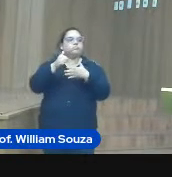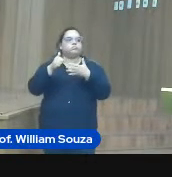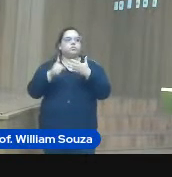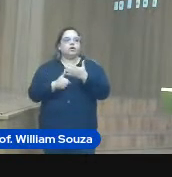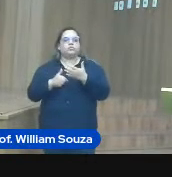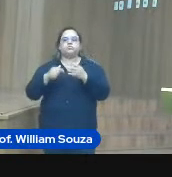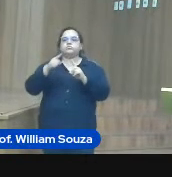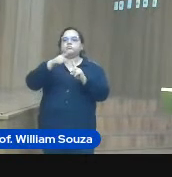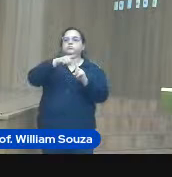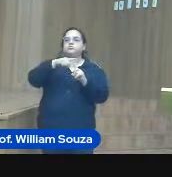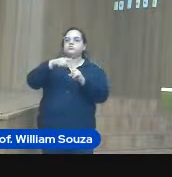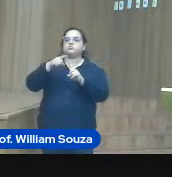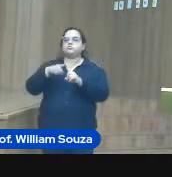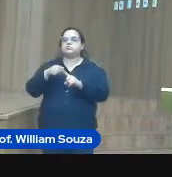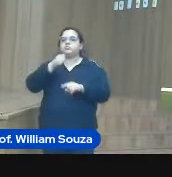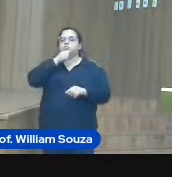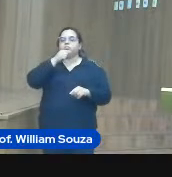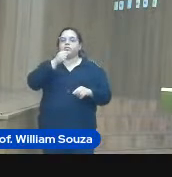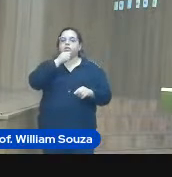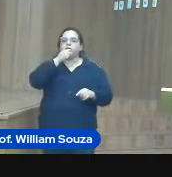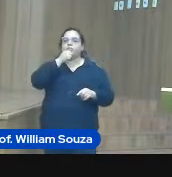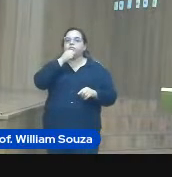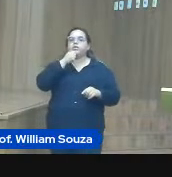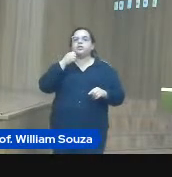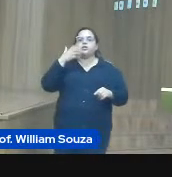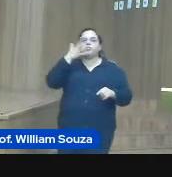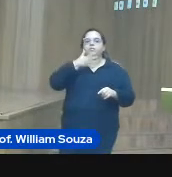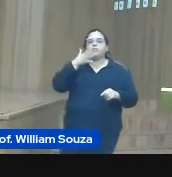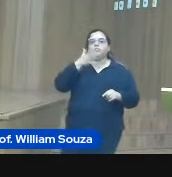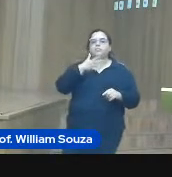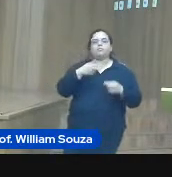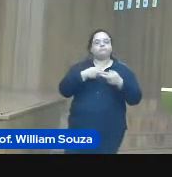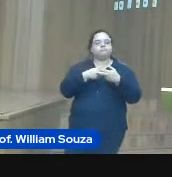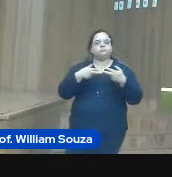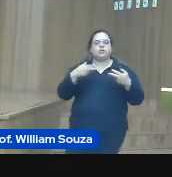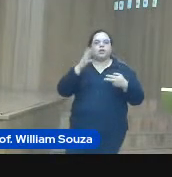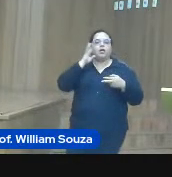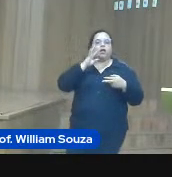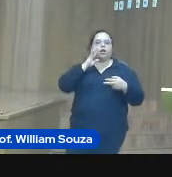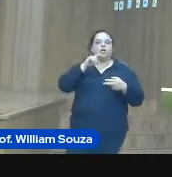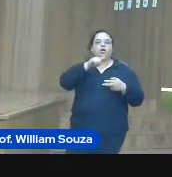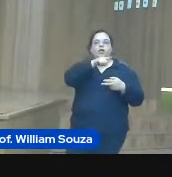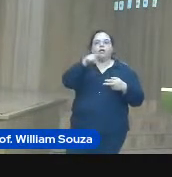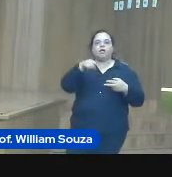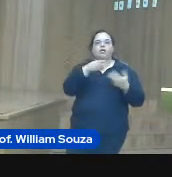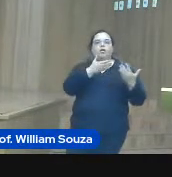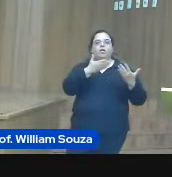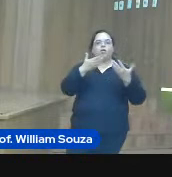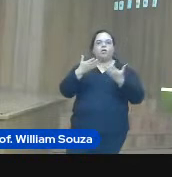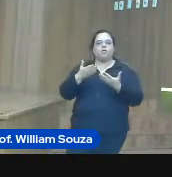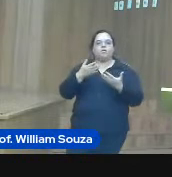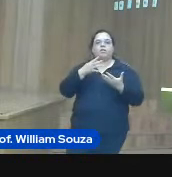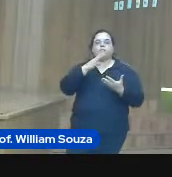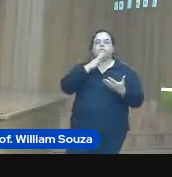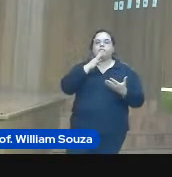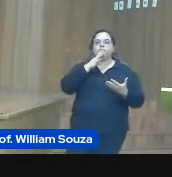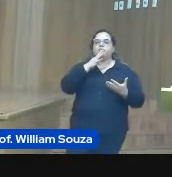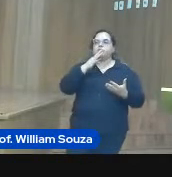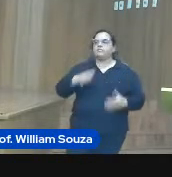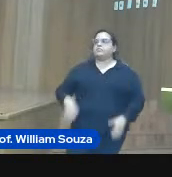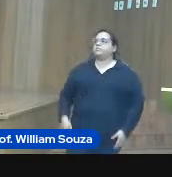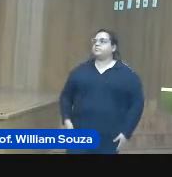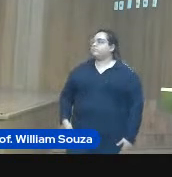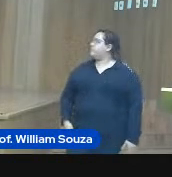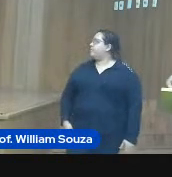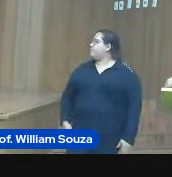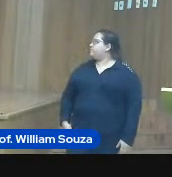entrevistas e bate-papos e palestras e eventos e um monte de coisa legal. Eu queria convidar vocês para conhecerem. E eu fiz uma playlist que está